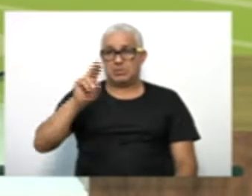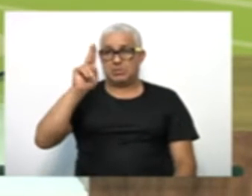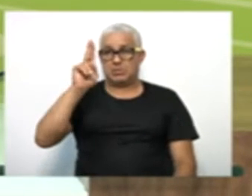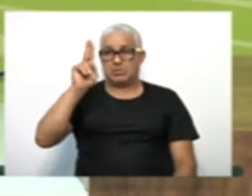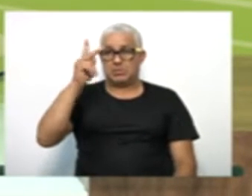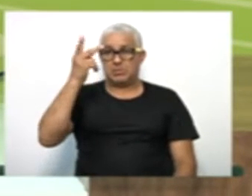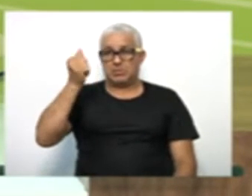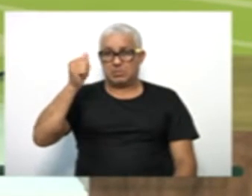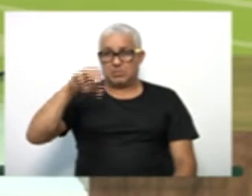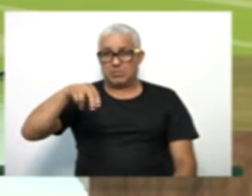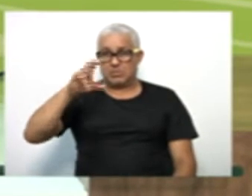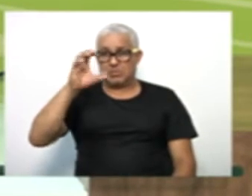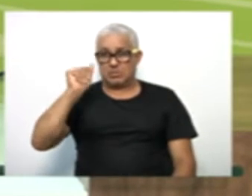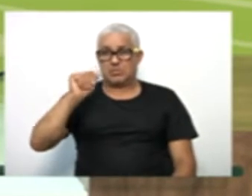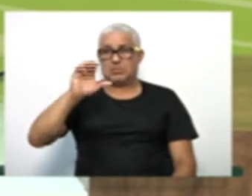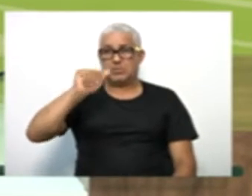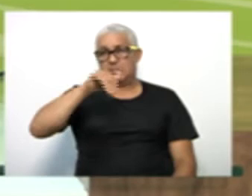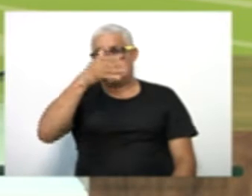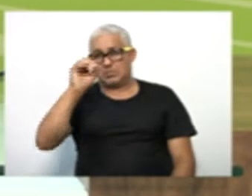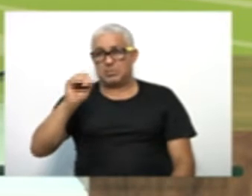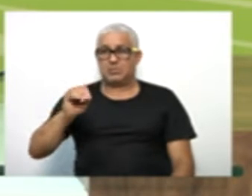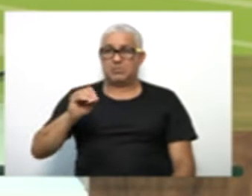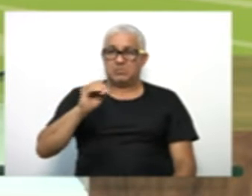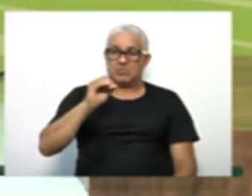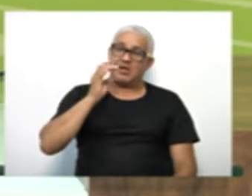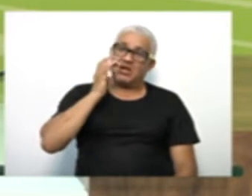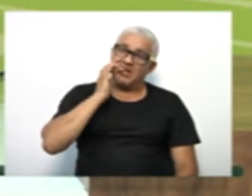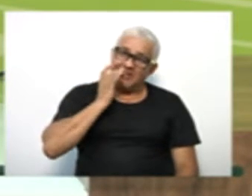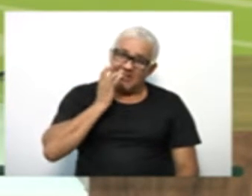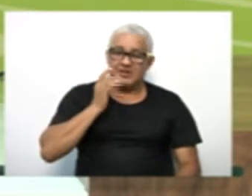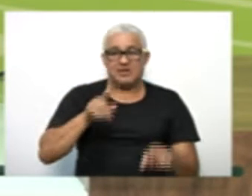ações, ouro, entre outros. Uma das